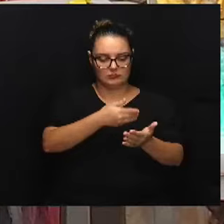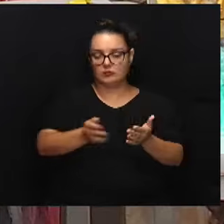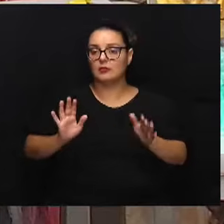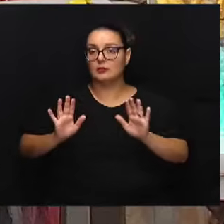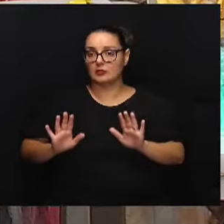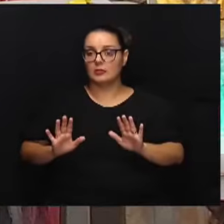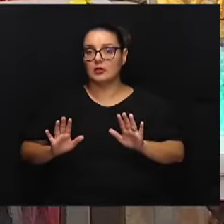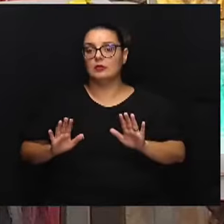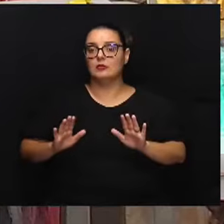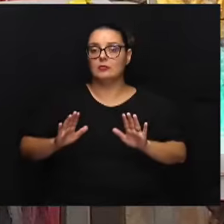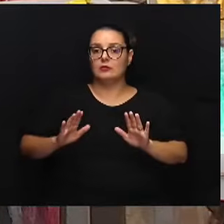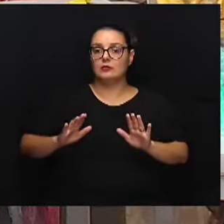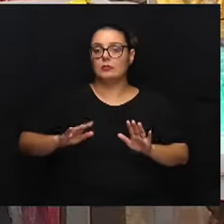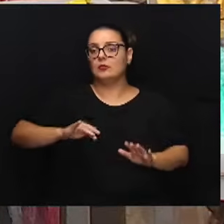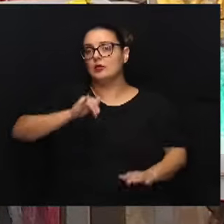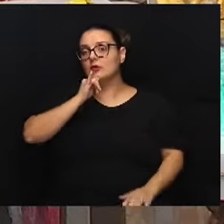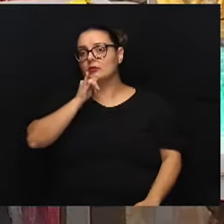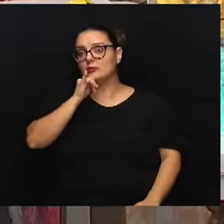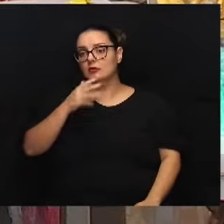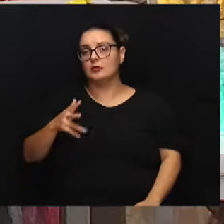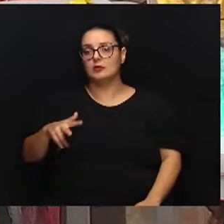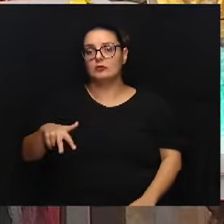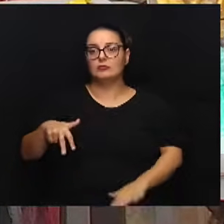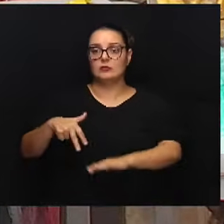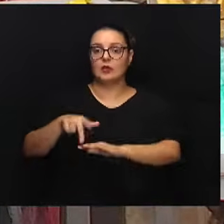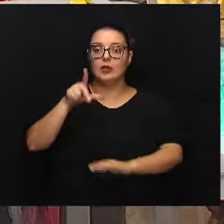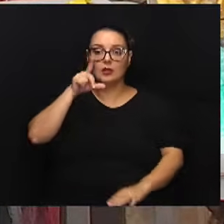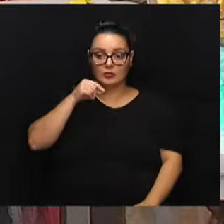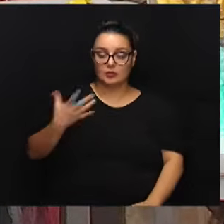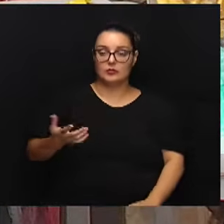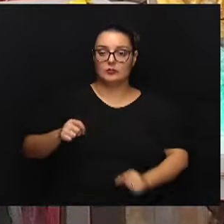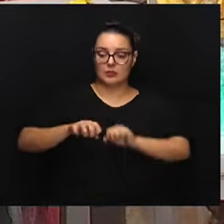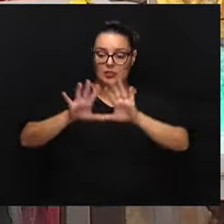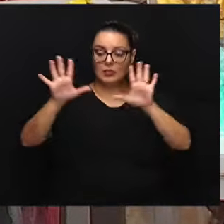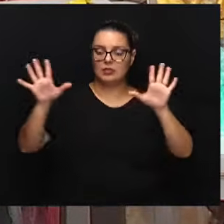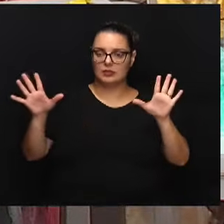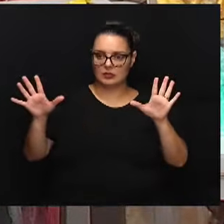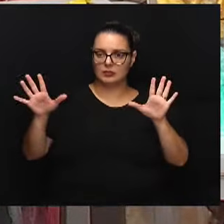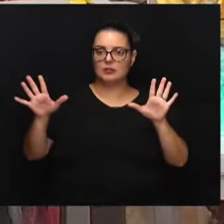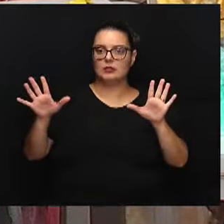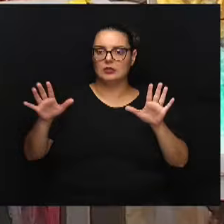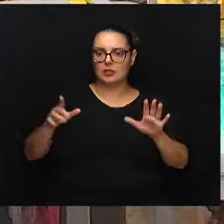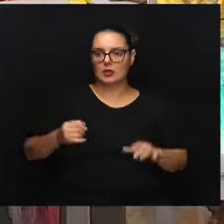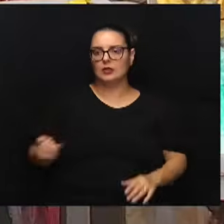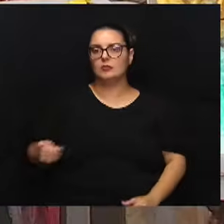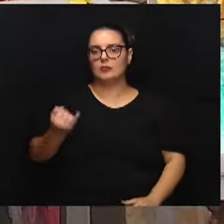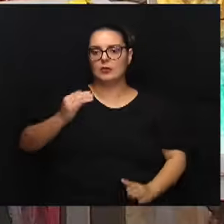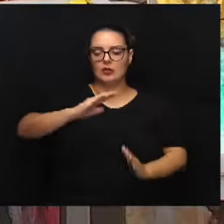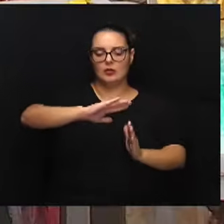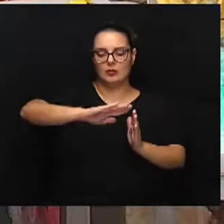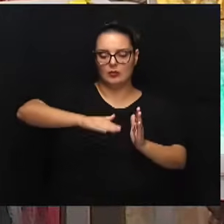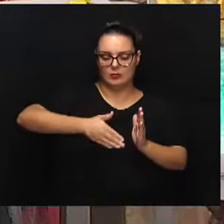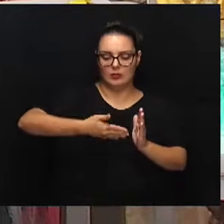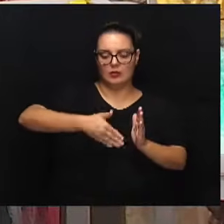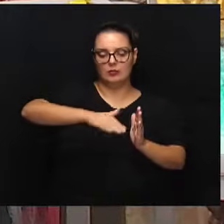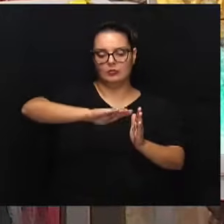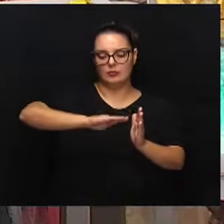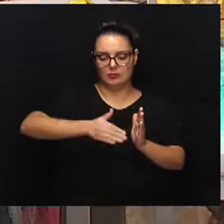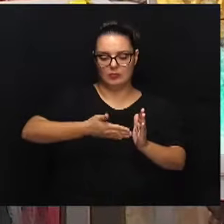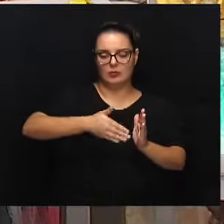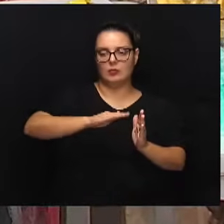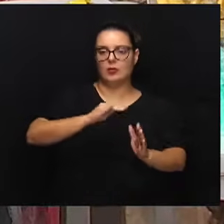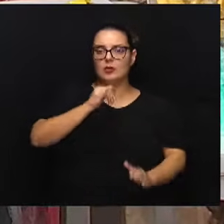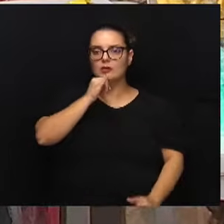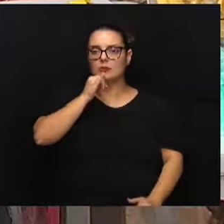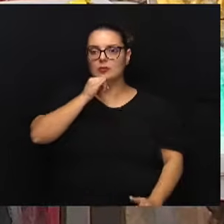se vocês quiserem fazer, por exemplo, o nosso protagonista, que esse pássaro que se destaque mais, seria interessante se vocês seguissem uma direção. Tá. Por exemplo, se eu pintar